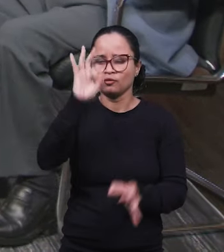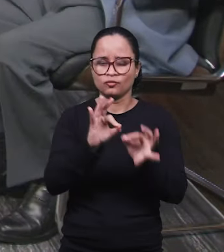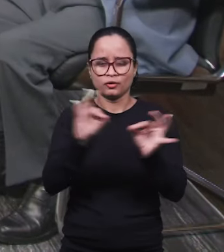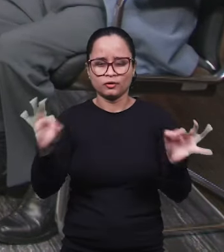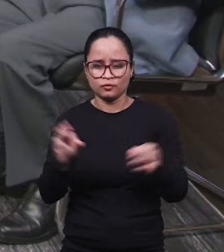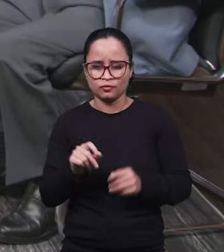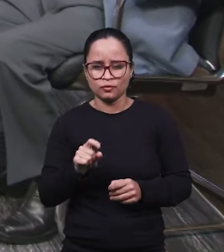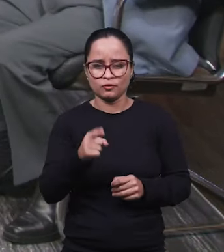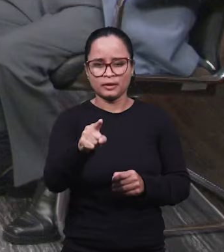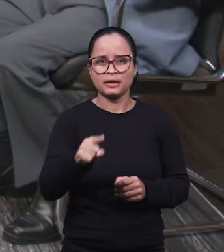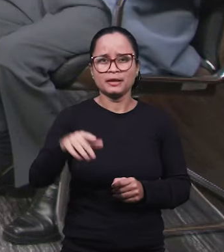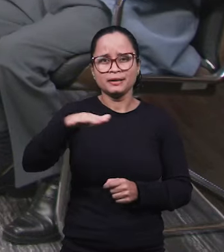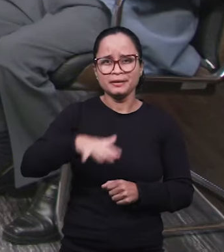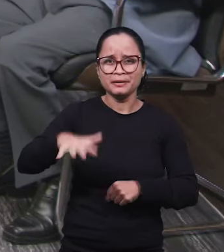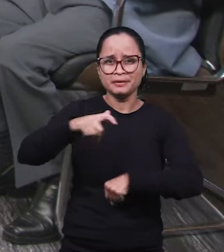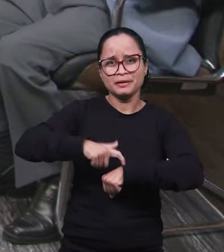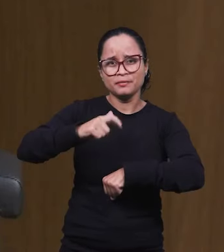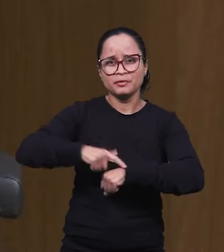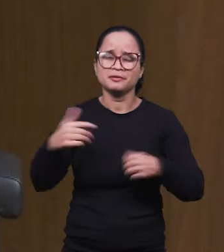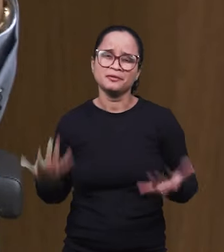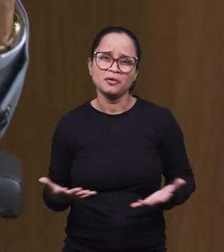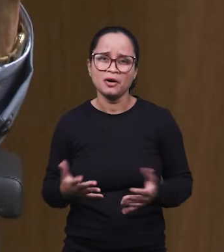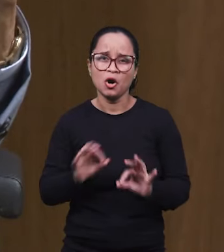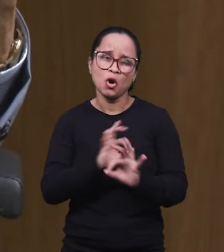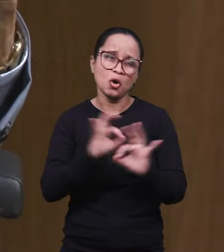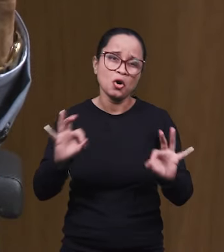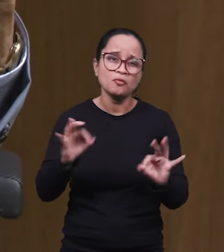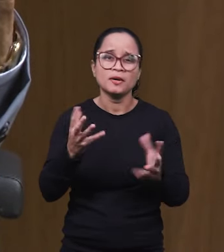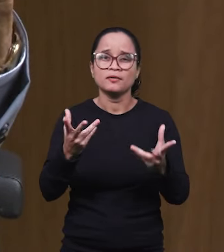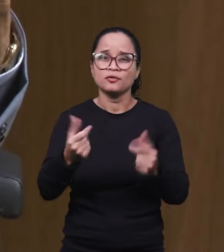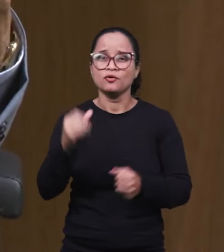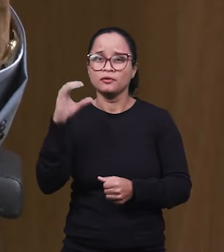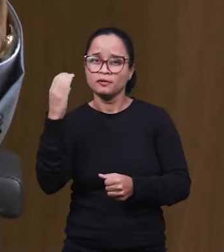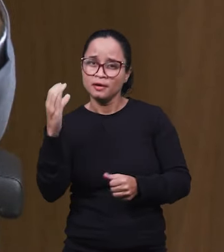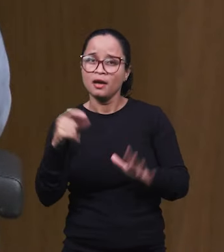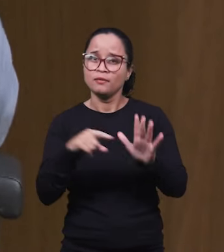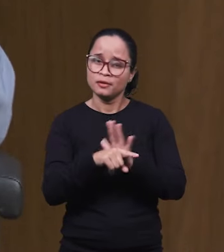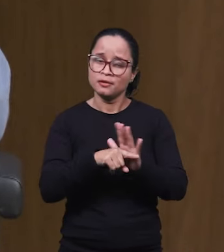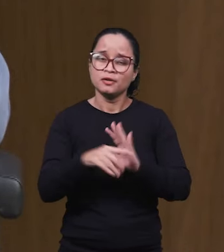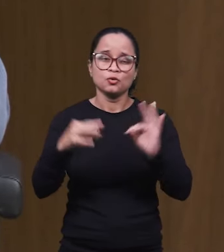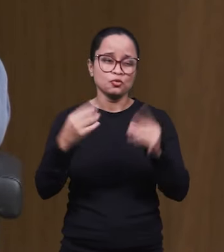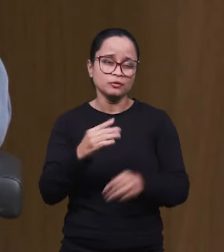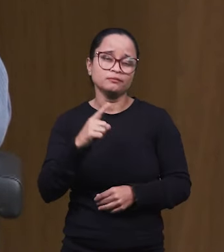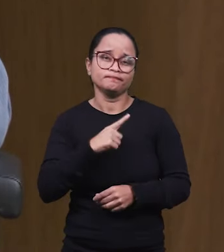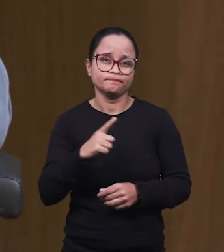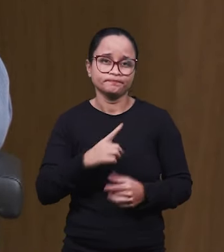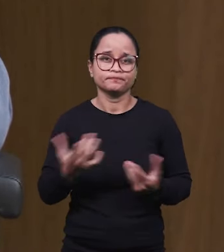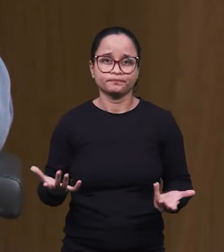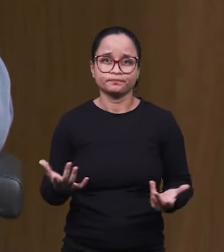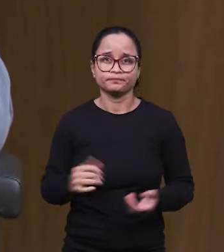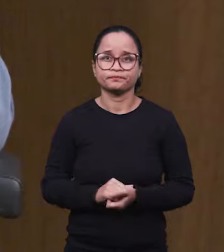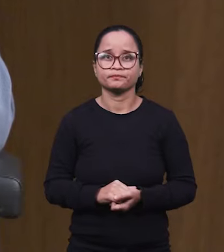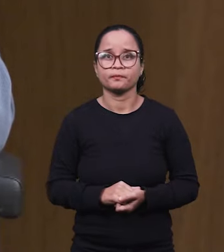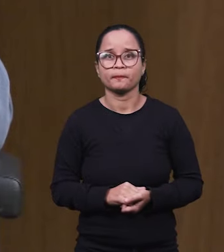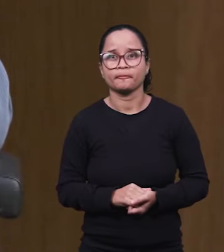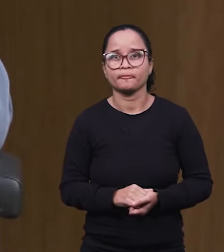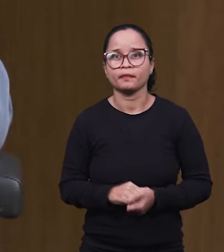aí existe todo tipo de ciência. Isso é maravilhoso. E é o que nos dá